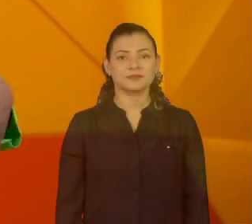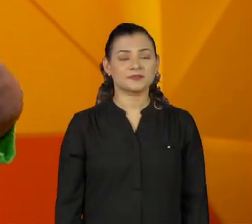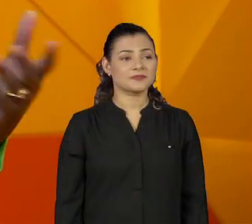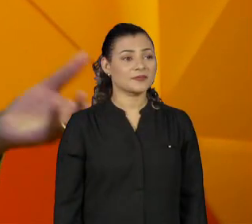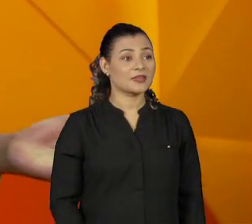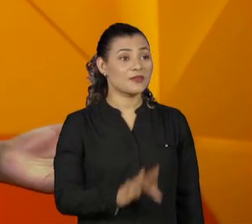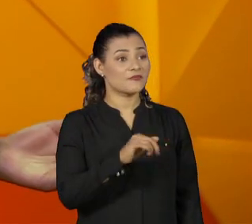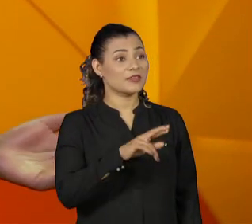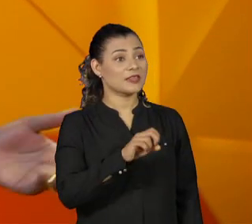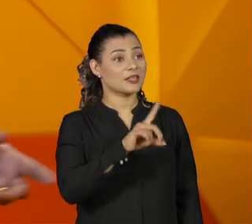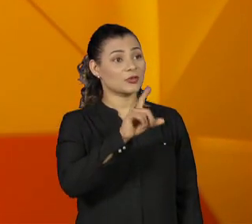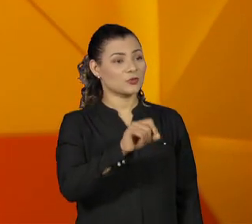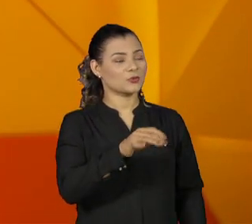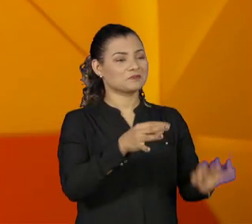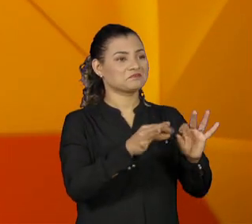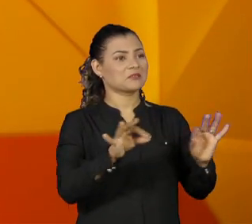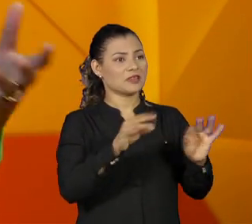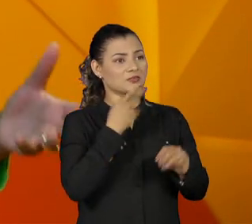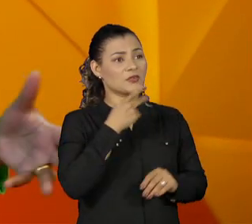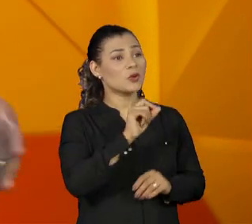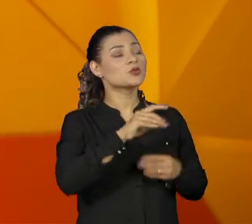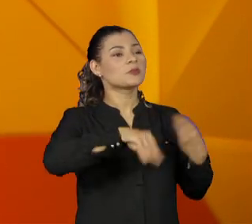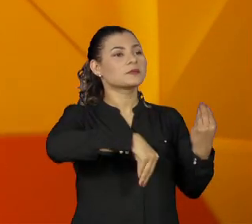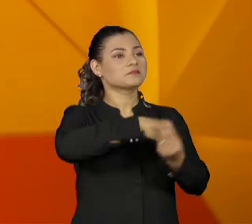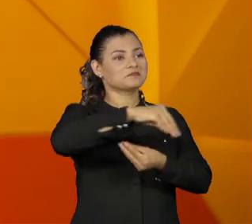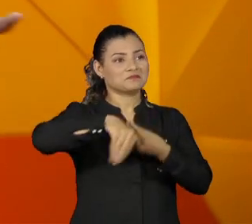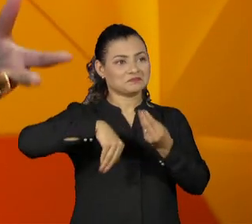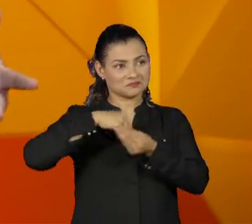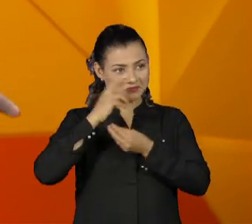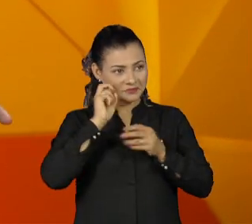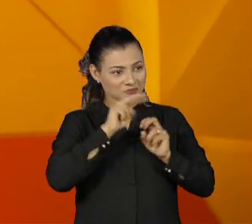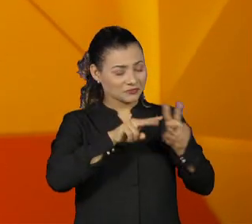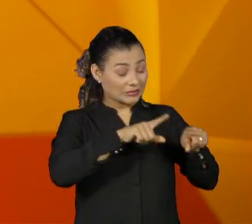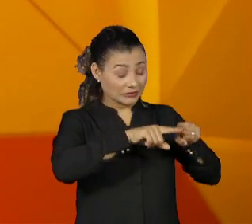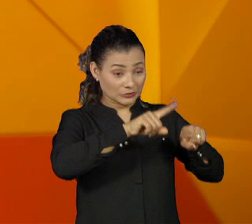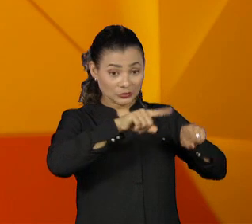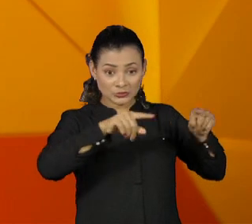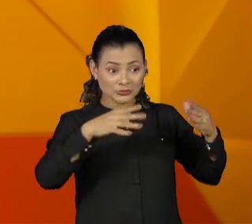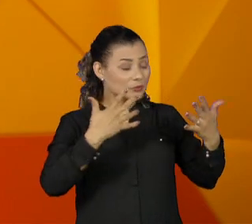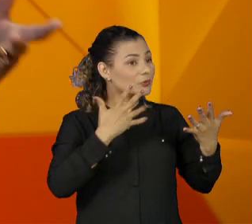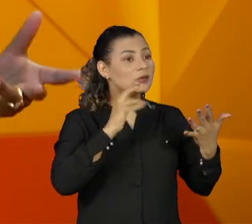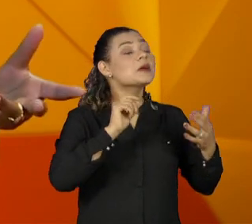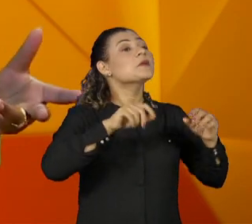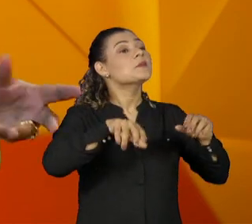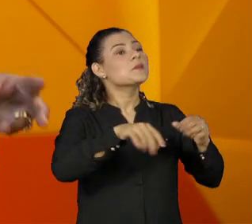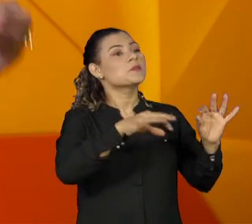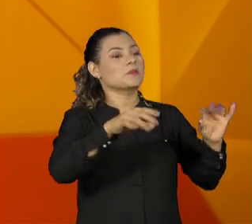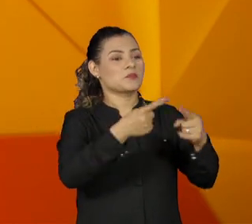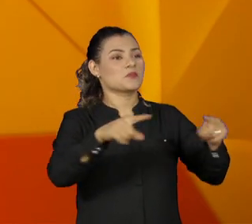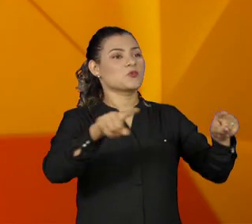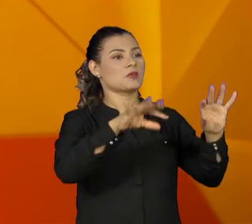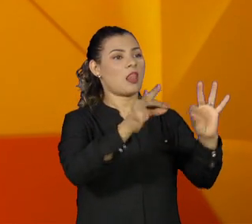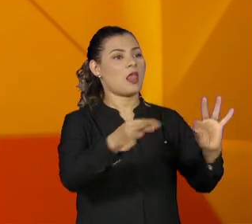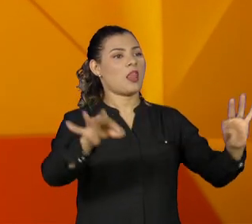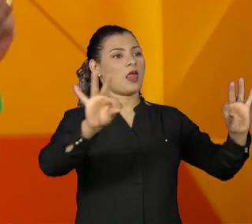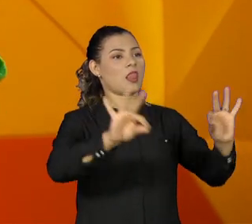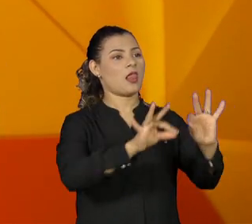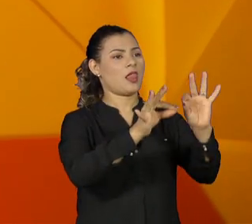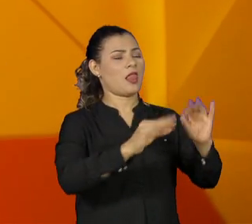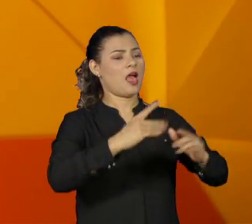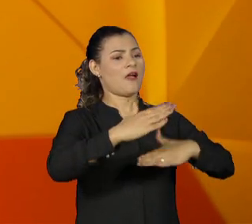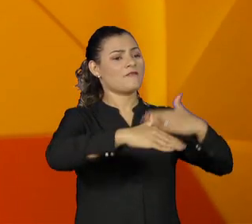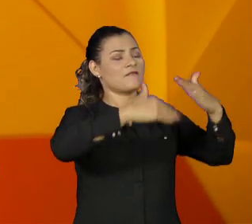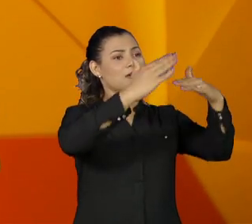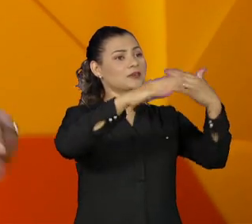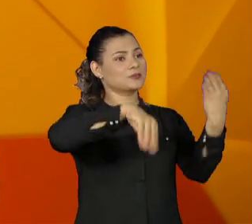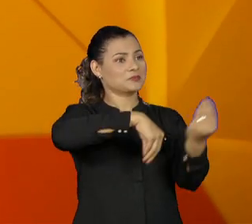Fernando, o maestro Polia falou ali de hibridismo, dele ver esse hibridismo da música clássica como um avanço. Eu fiquei pensando na